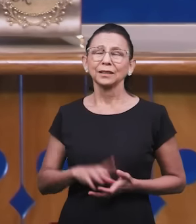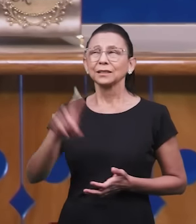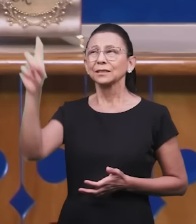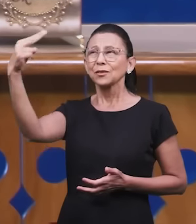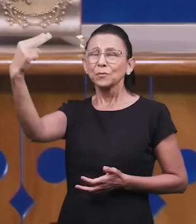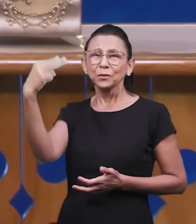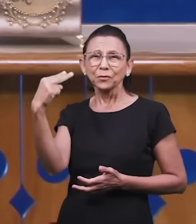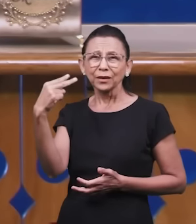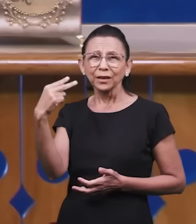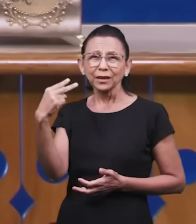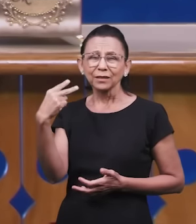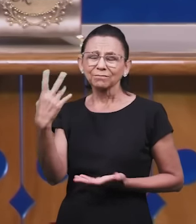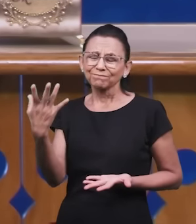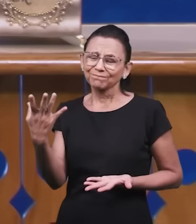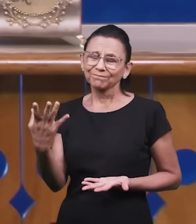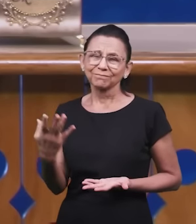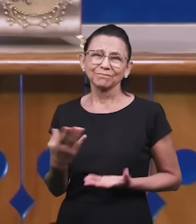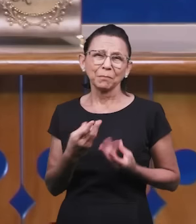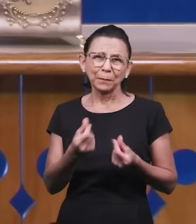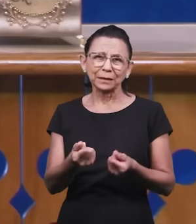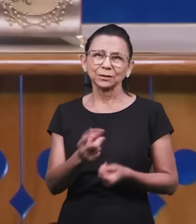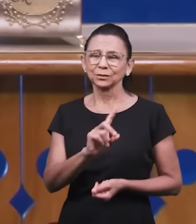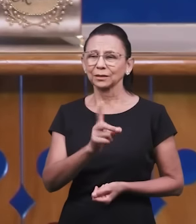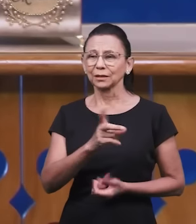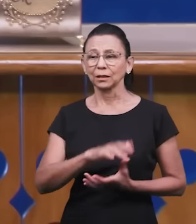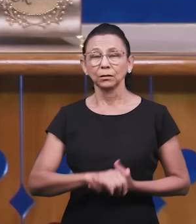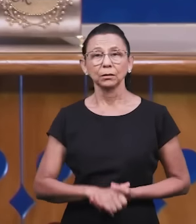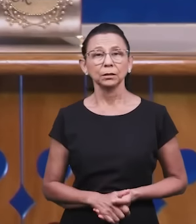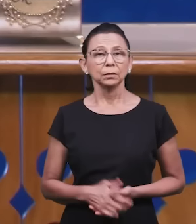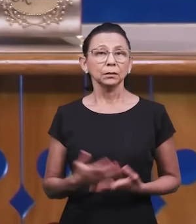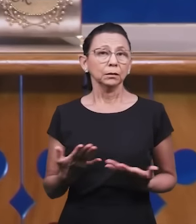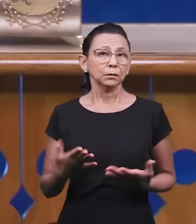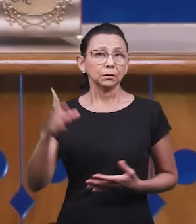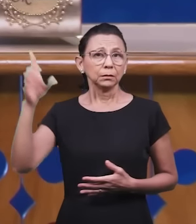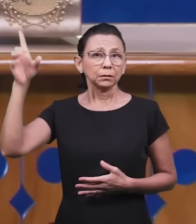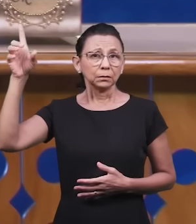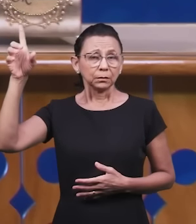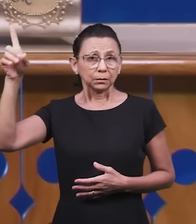muito interessante, Deus podia ter esquecido do homem